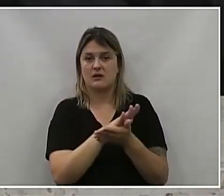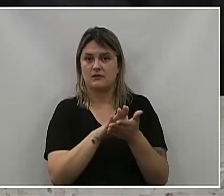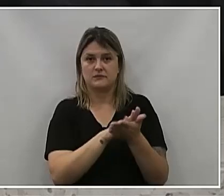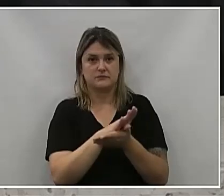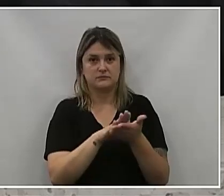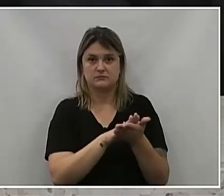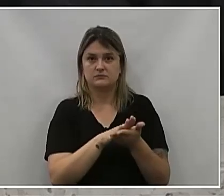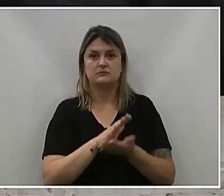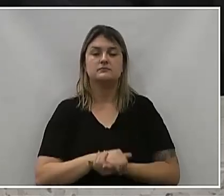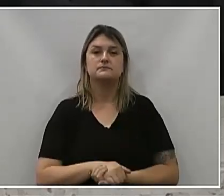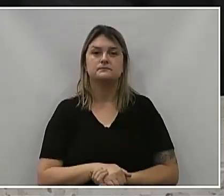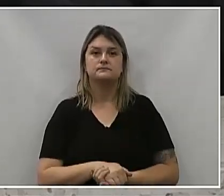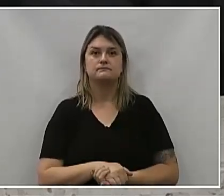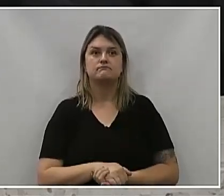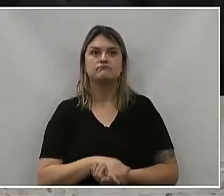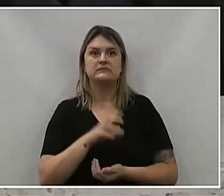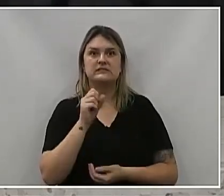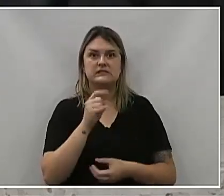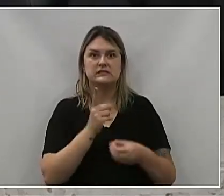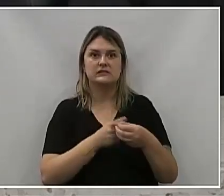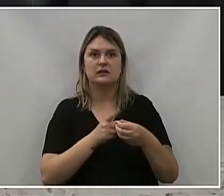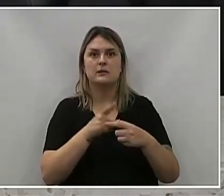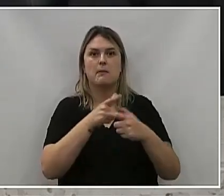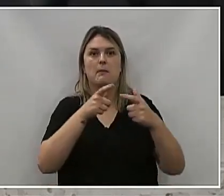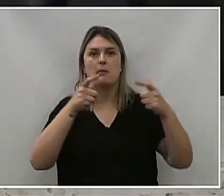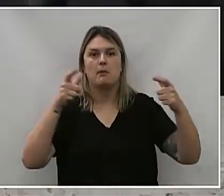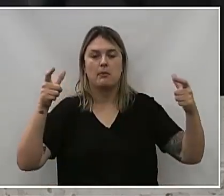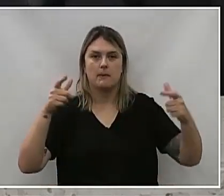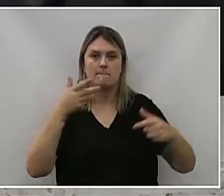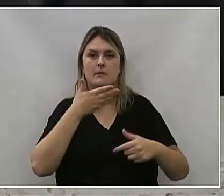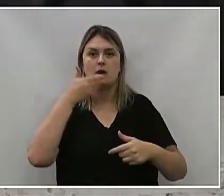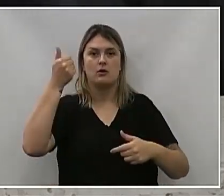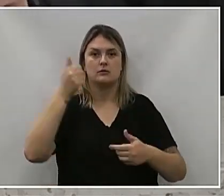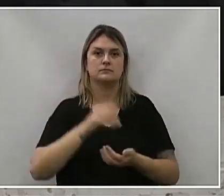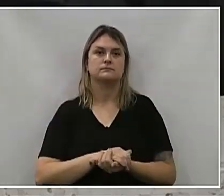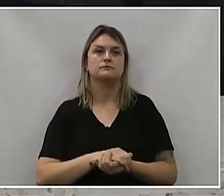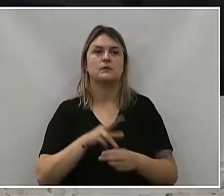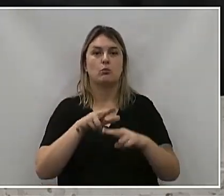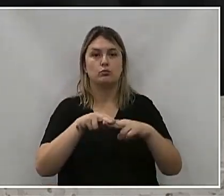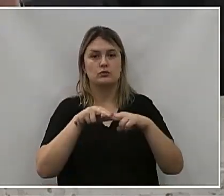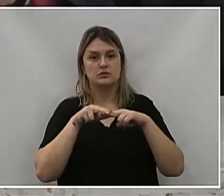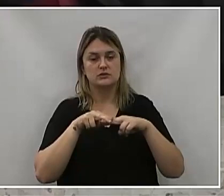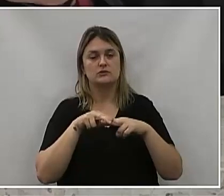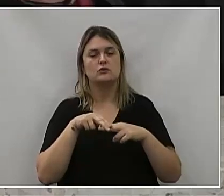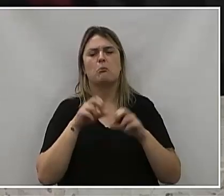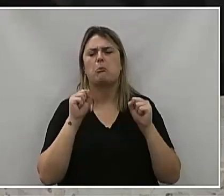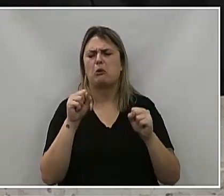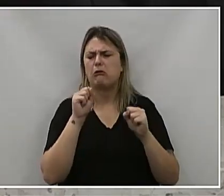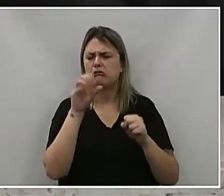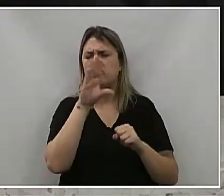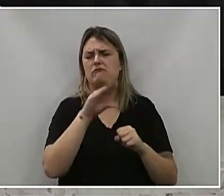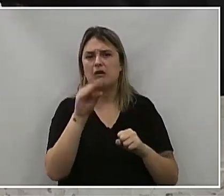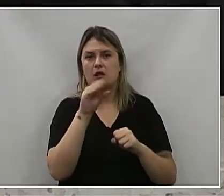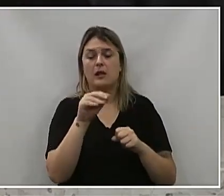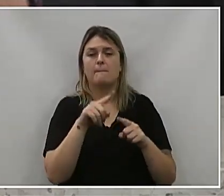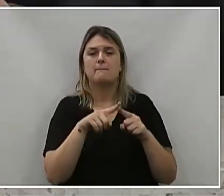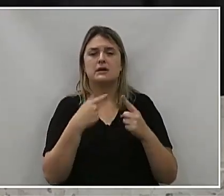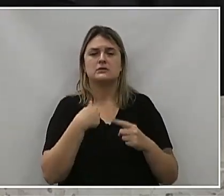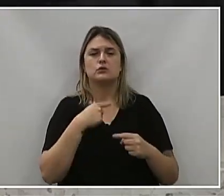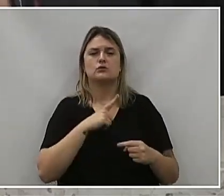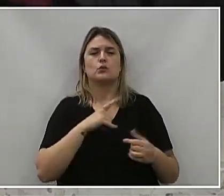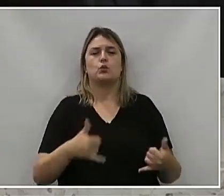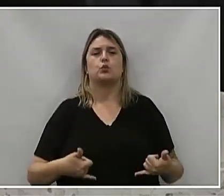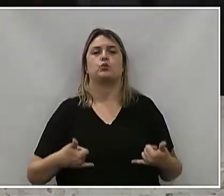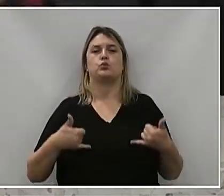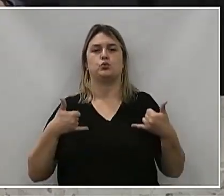Vitória, estaria cada vez mais crescendo. Por isso, falem o que quiserem, mas tenho